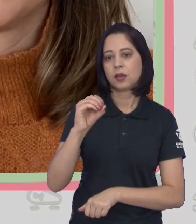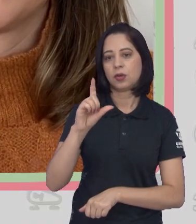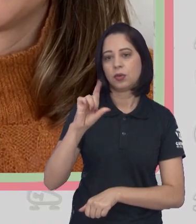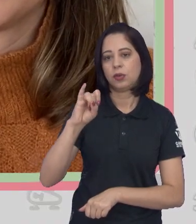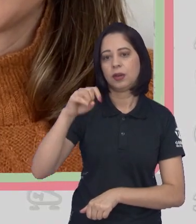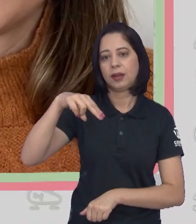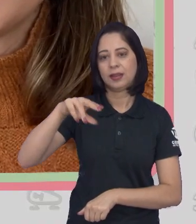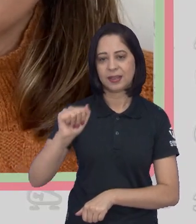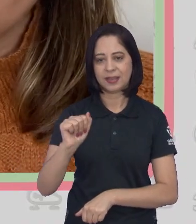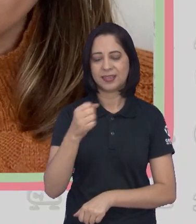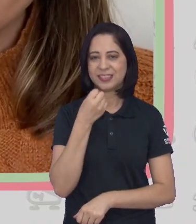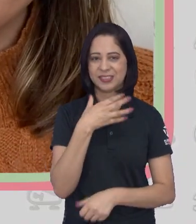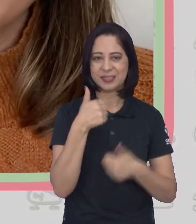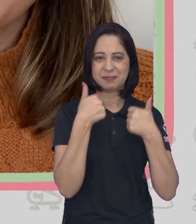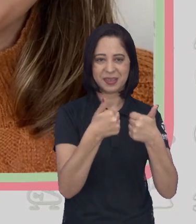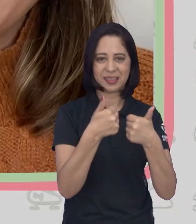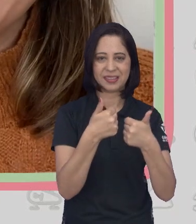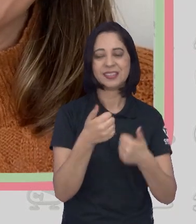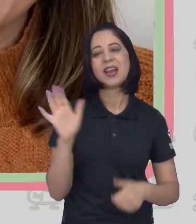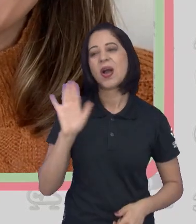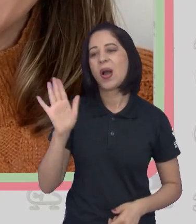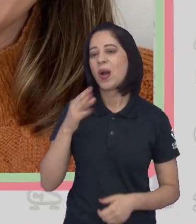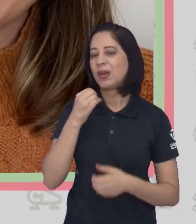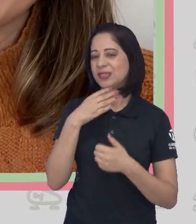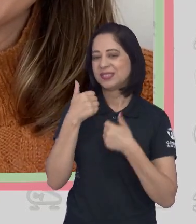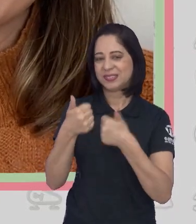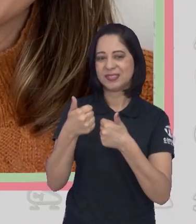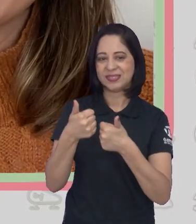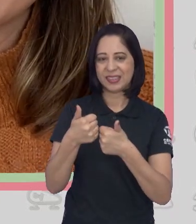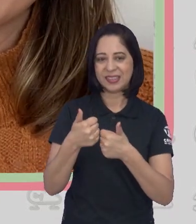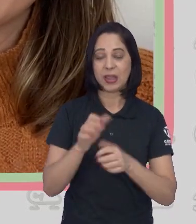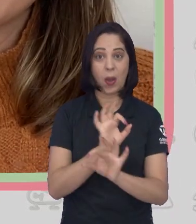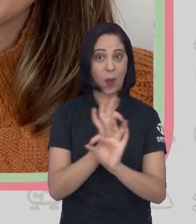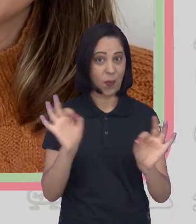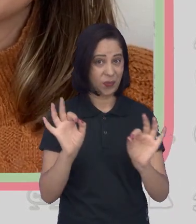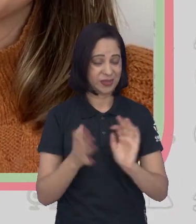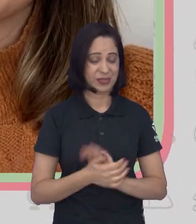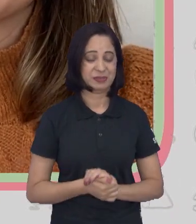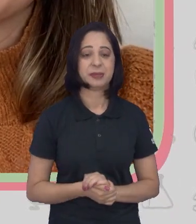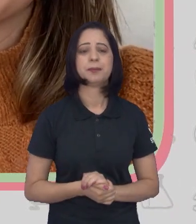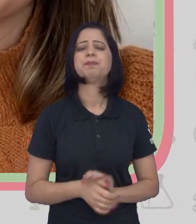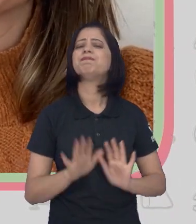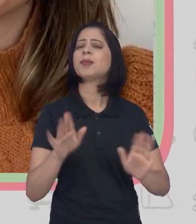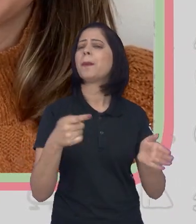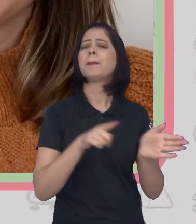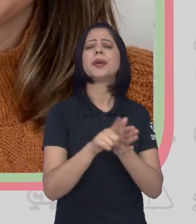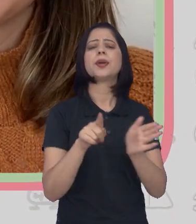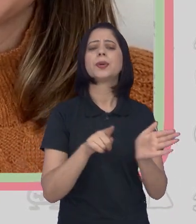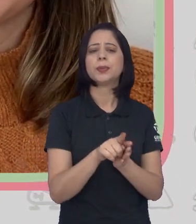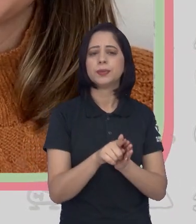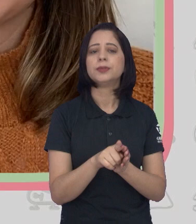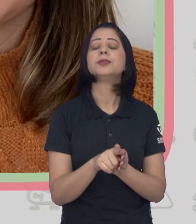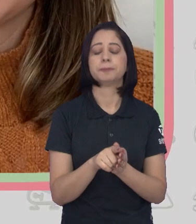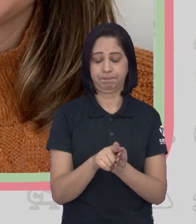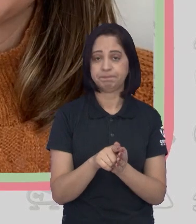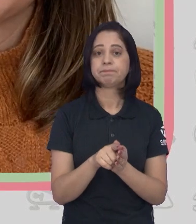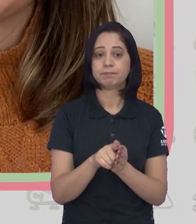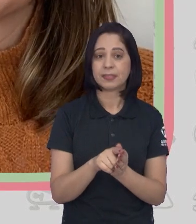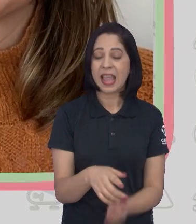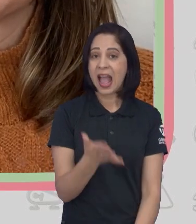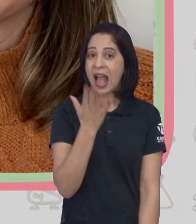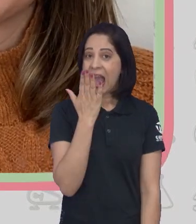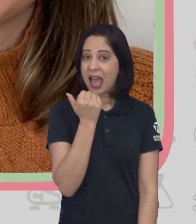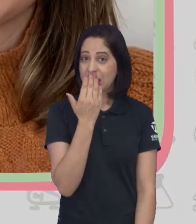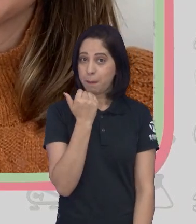bem Oi tudo bem com você Tudo ótimo como a alimentação pode